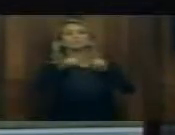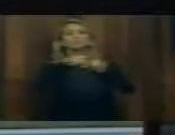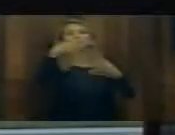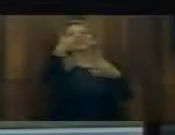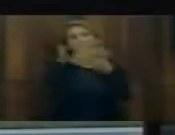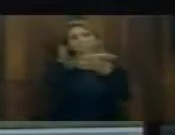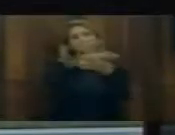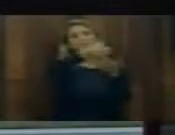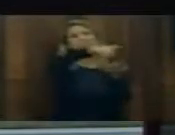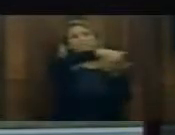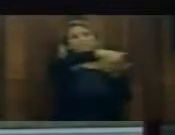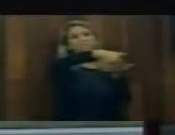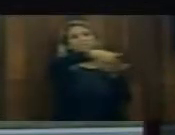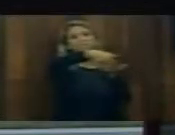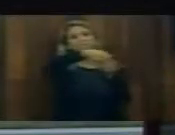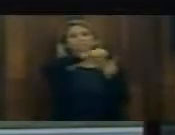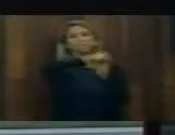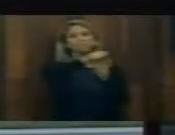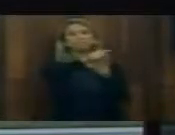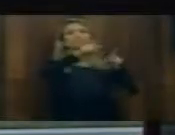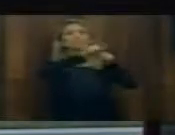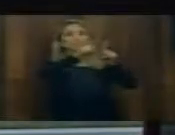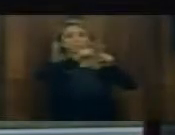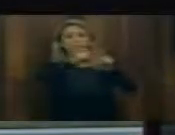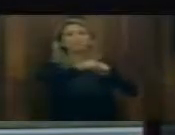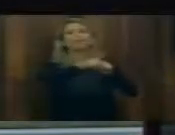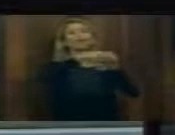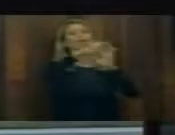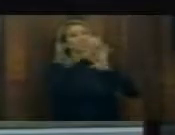de débitos, ofício GAPRE número